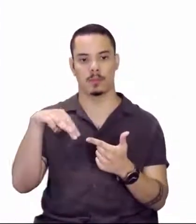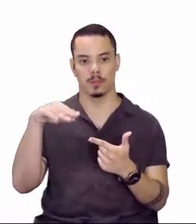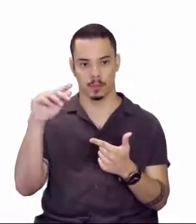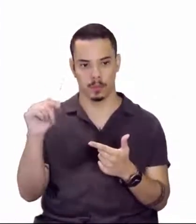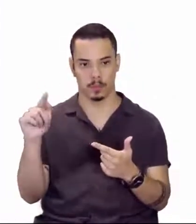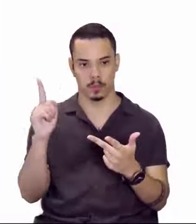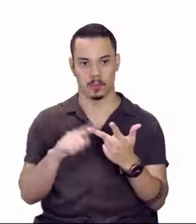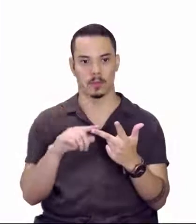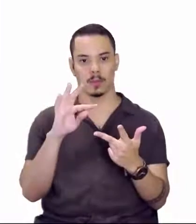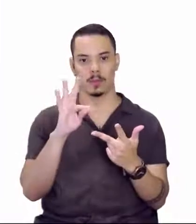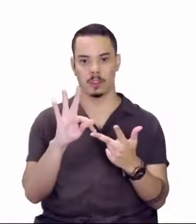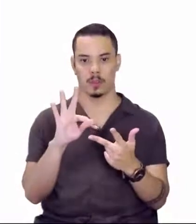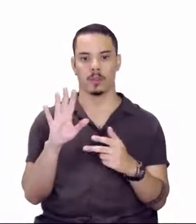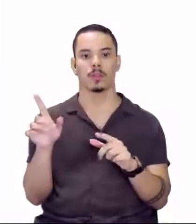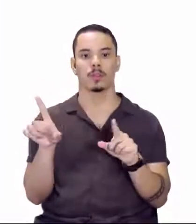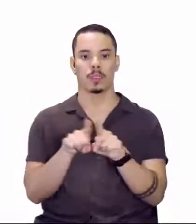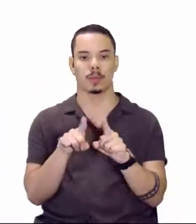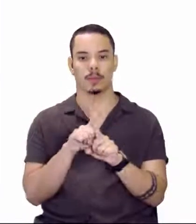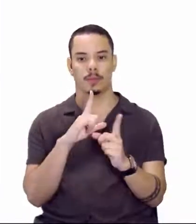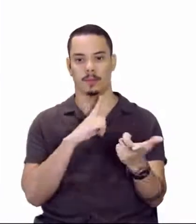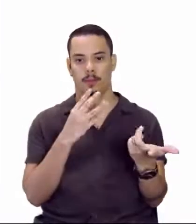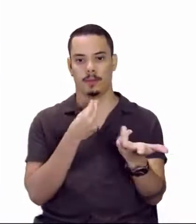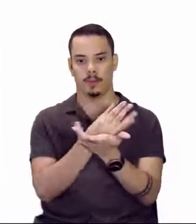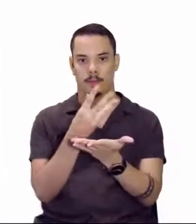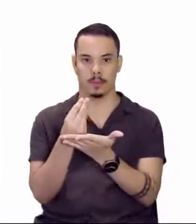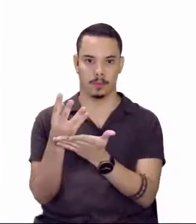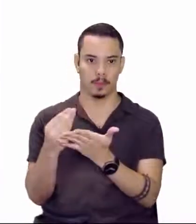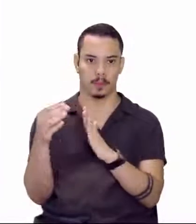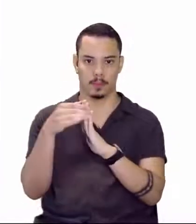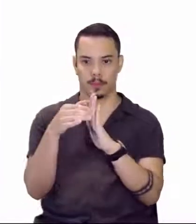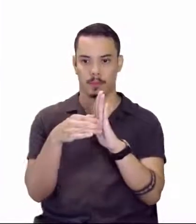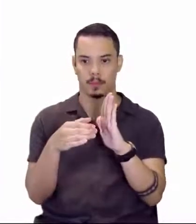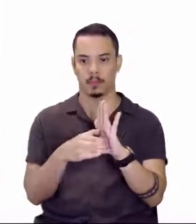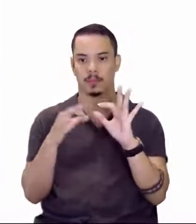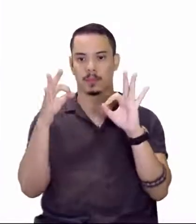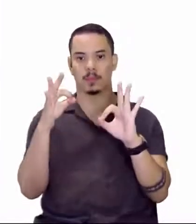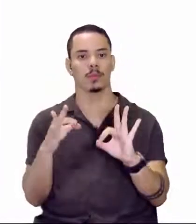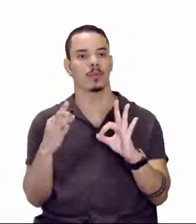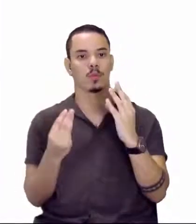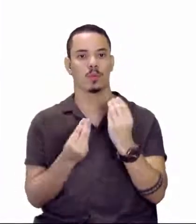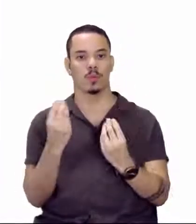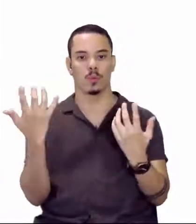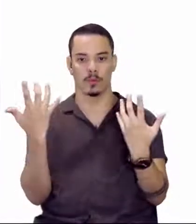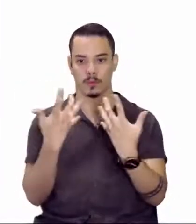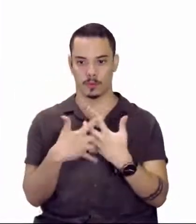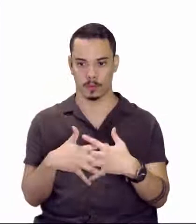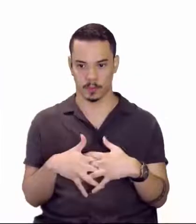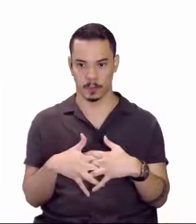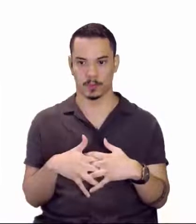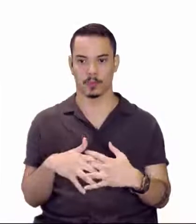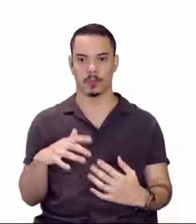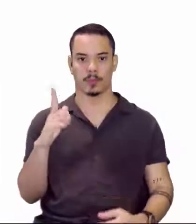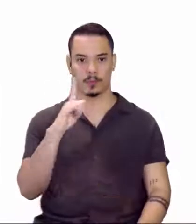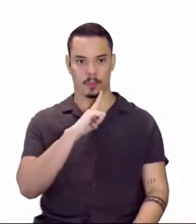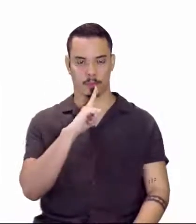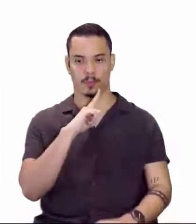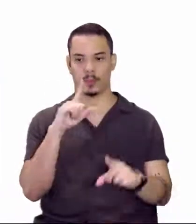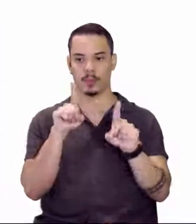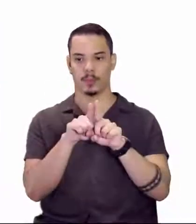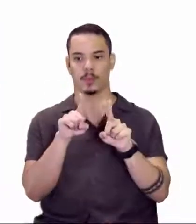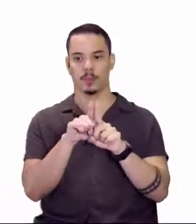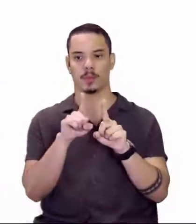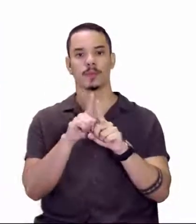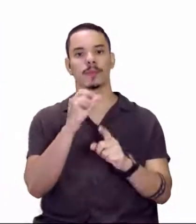a distribuição eletrônica desse elemento químico no estado fundamental. Nós temos também os níveis